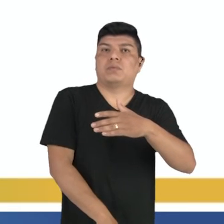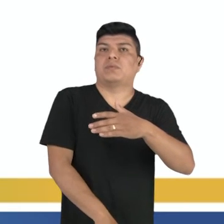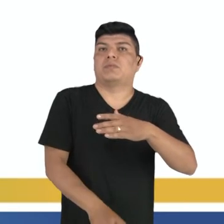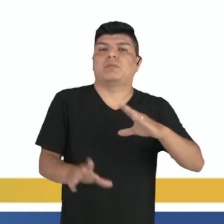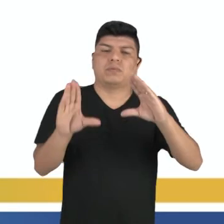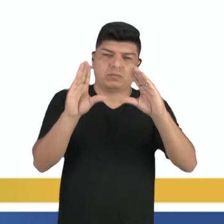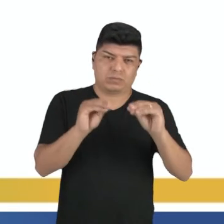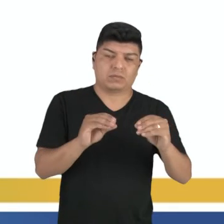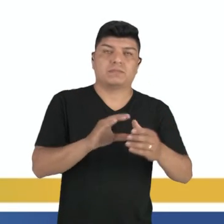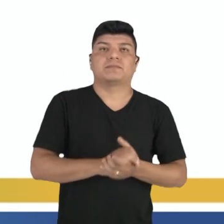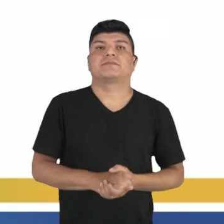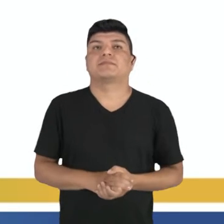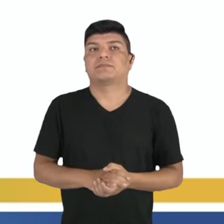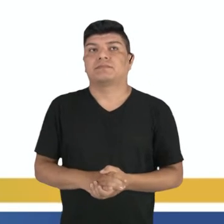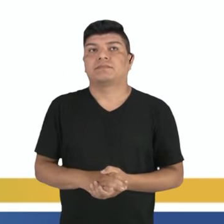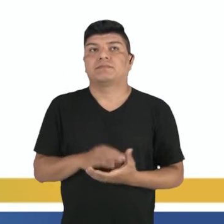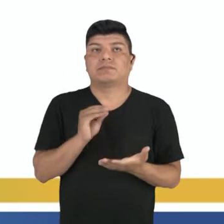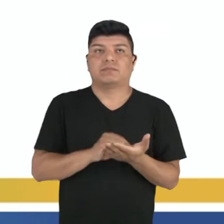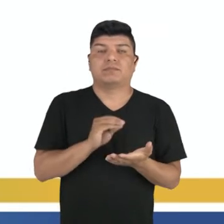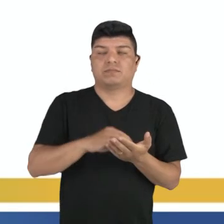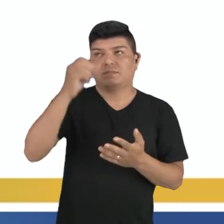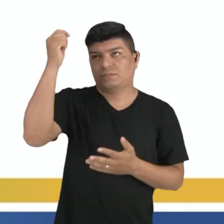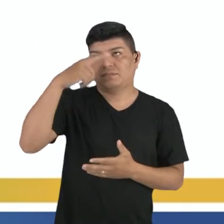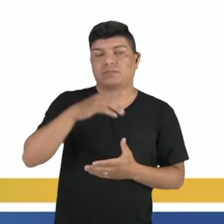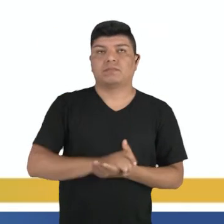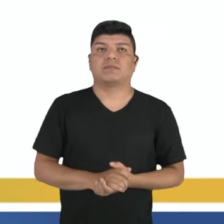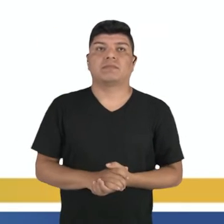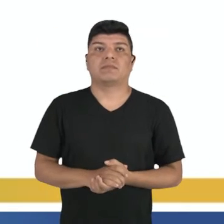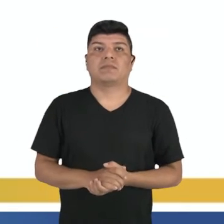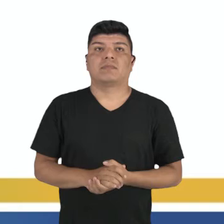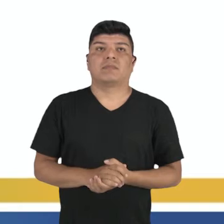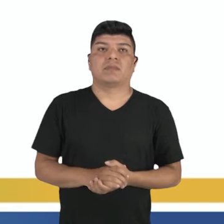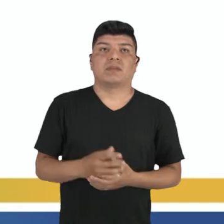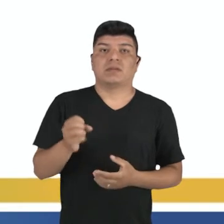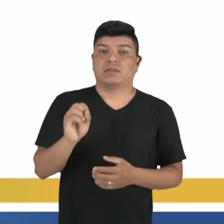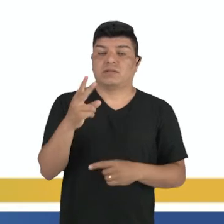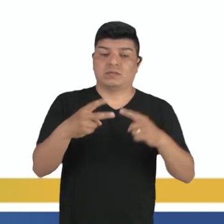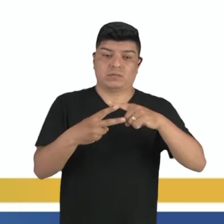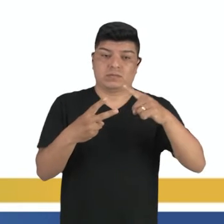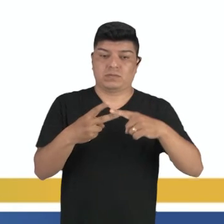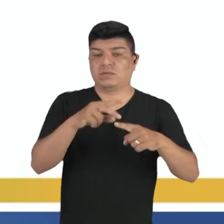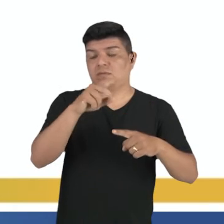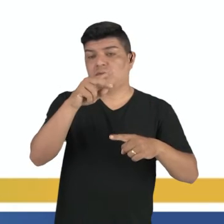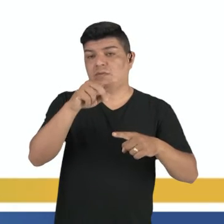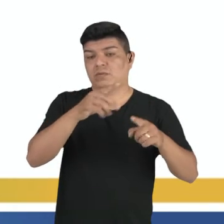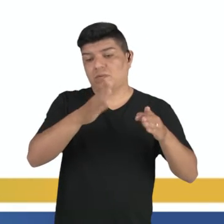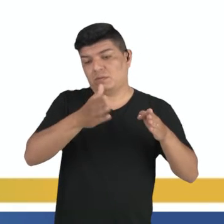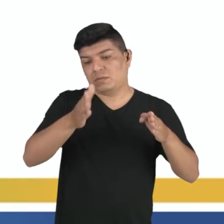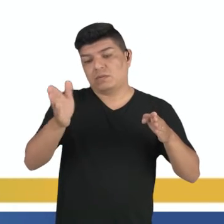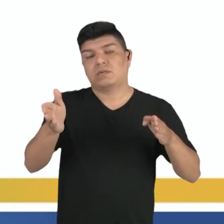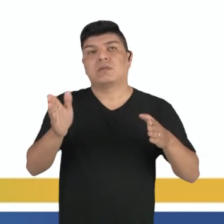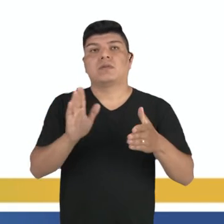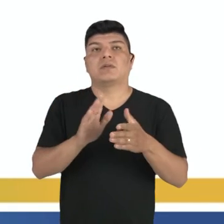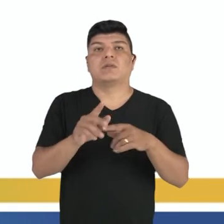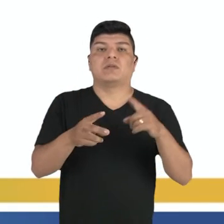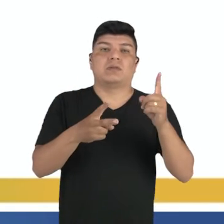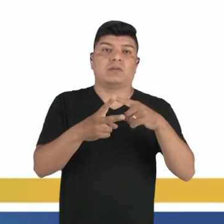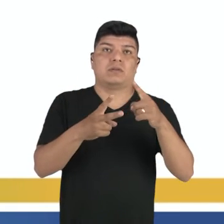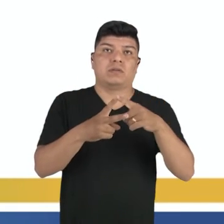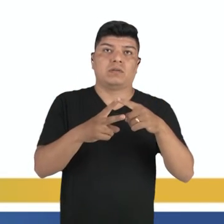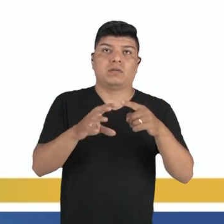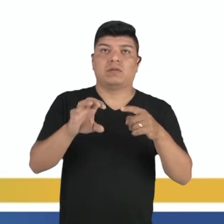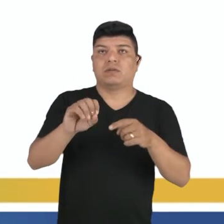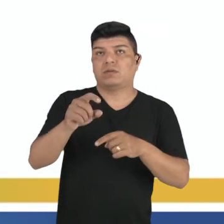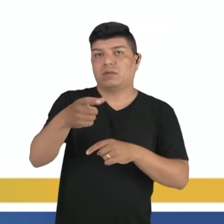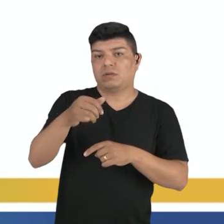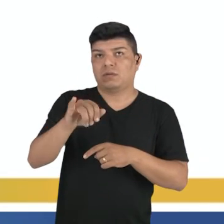lugares bem profundos é com ausência de sol a quimiossíntese ela ocorre em duas etapas né é que é